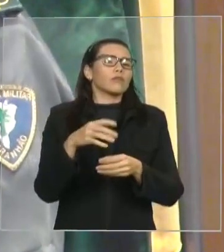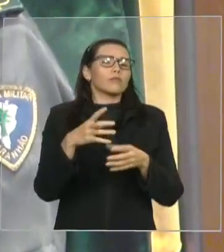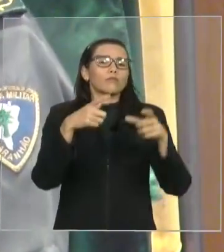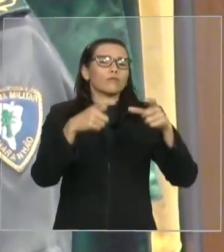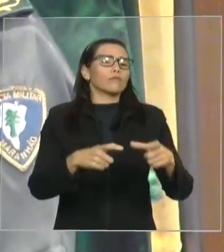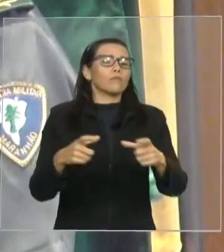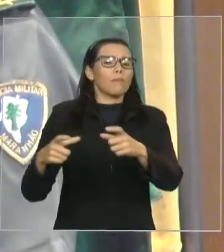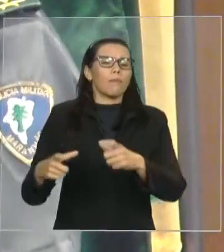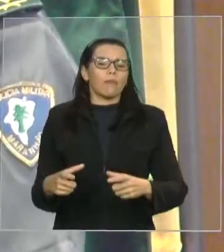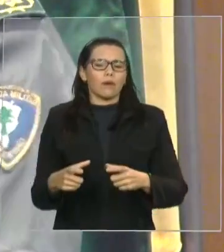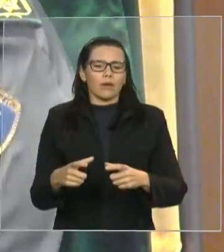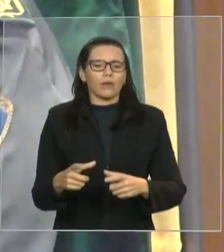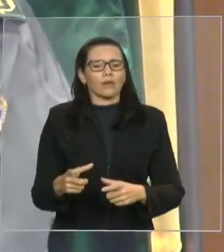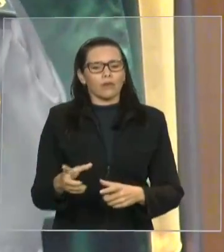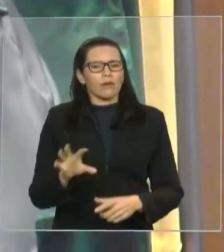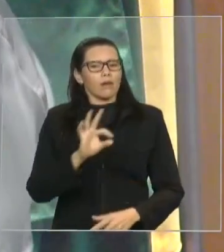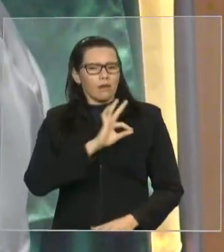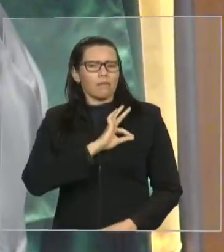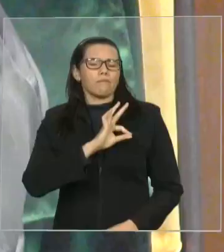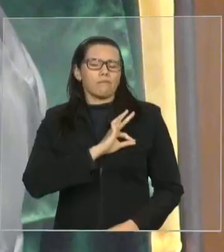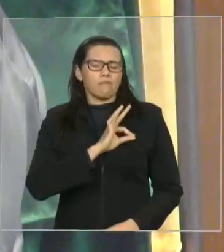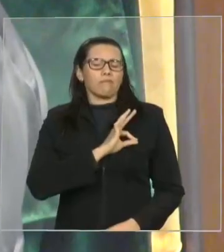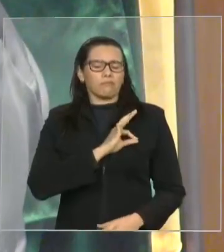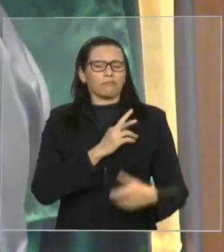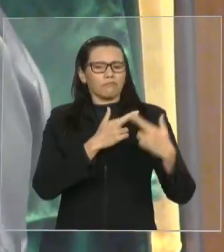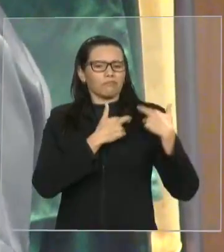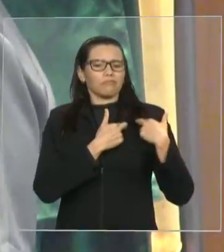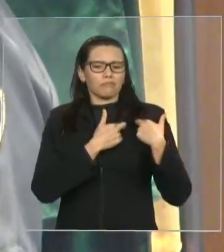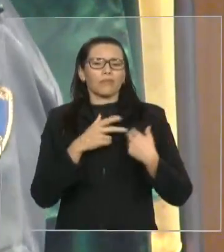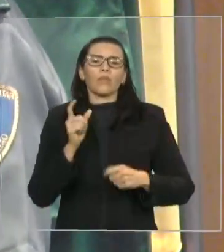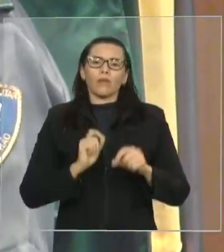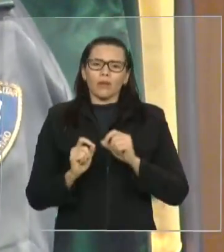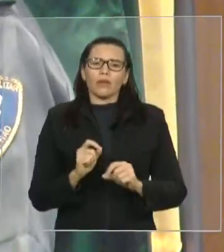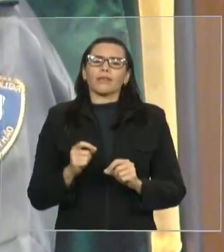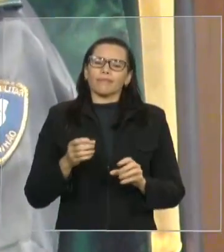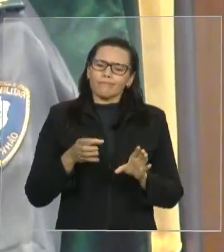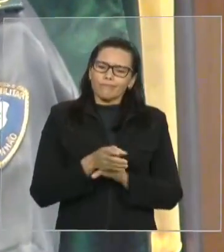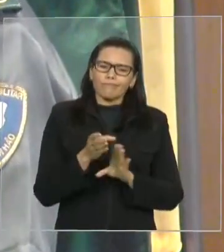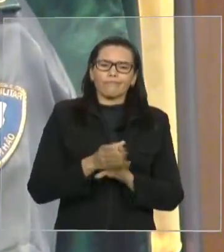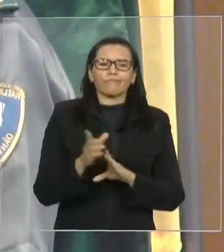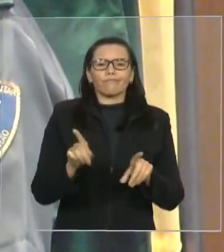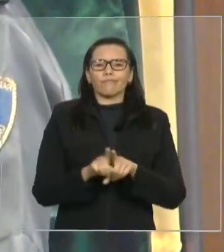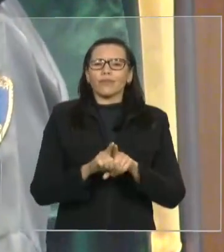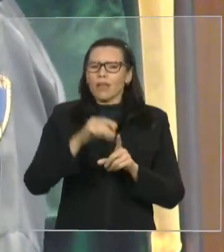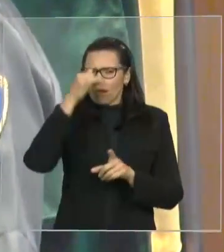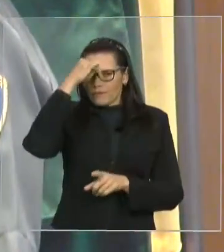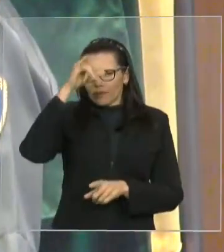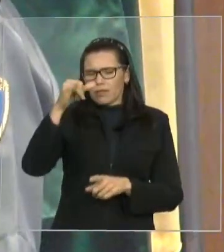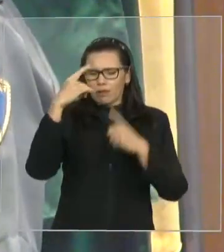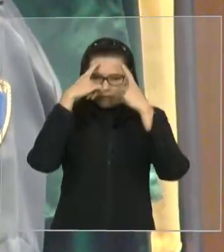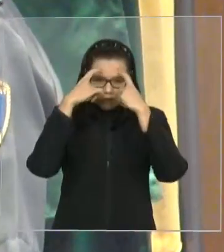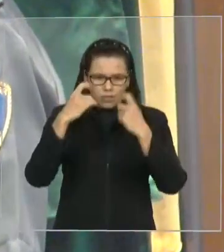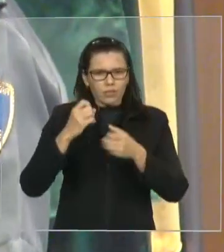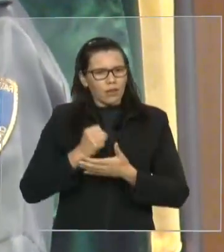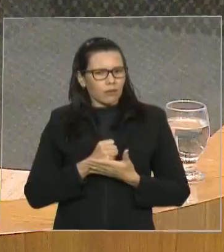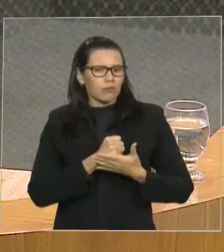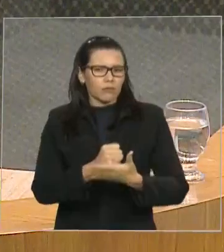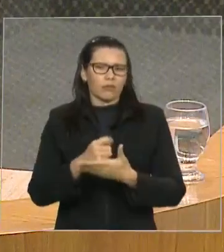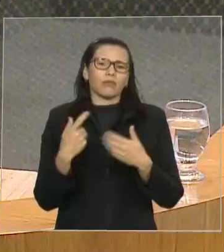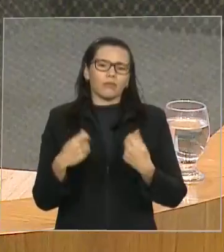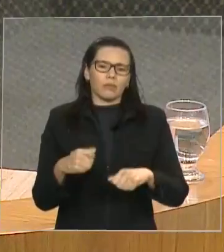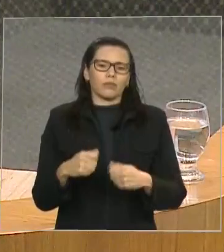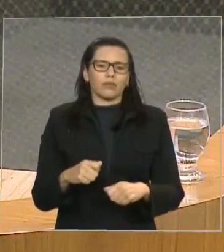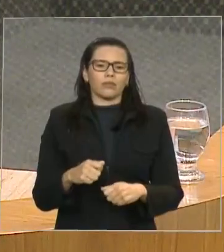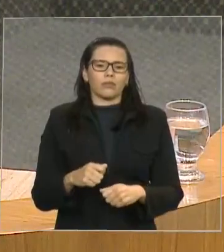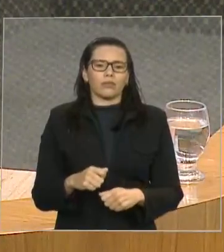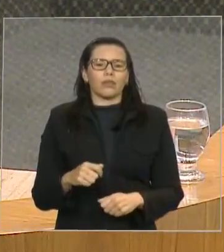papel da Polícia Militar, é um trabalho preventivo, para que a gente também ajude e faça a nossa parte do combate a essa violência. Com os